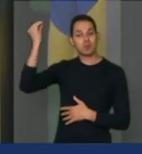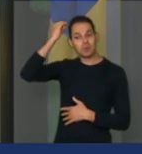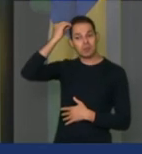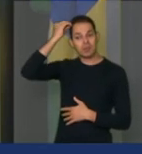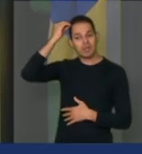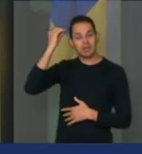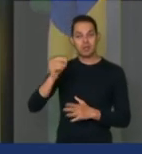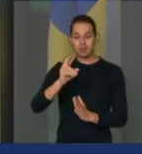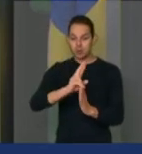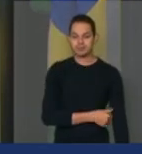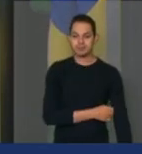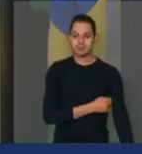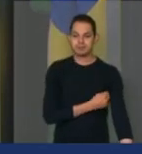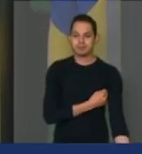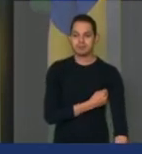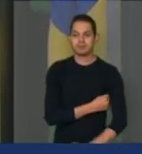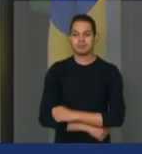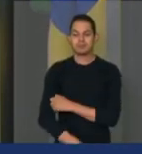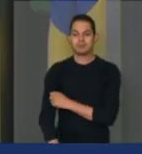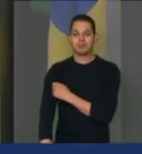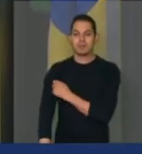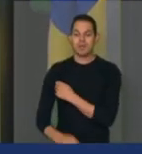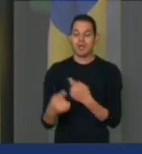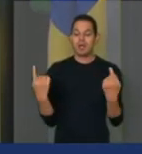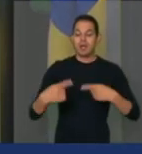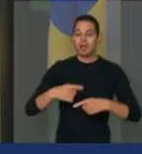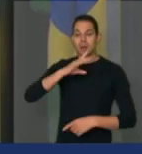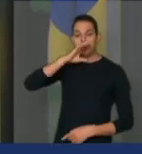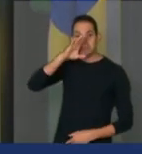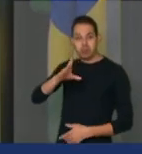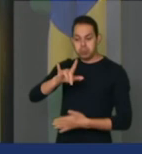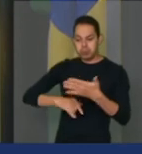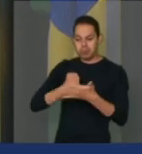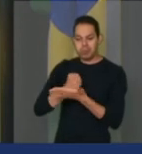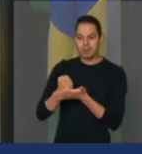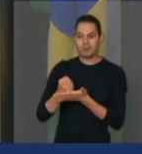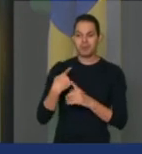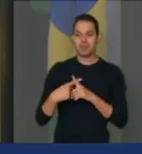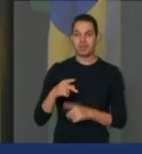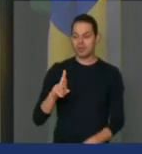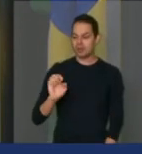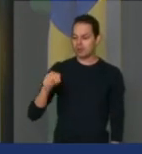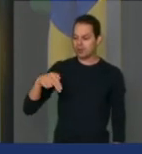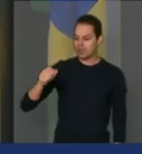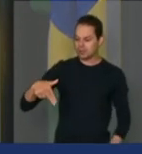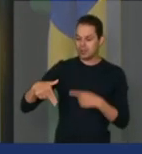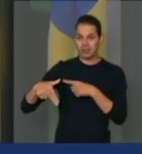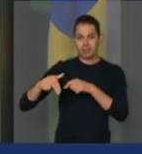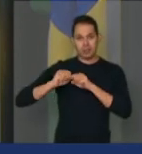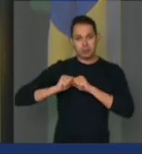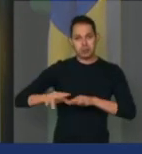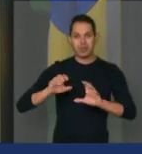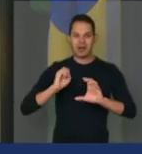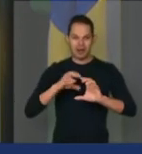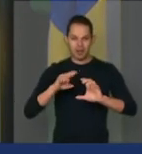antes de concluídas as apurações e formalizada a acusação porque Renan Calheiros ao divulgar para a